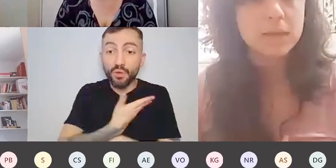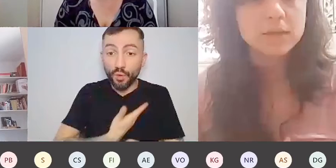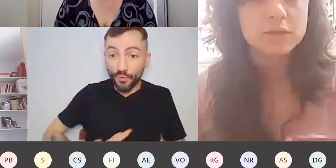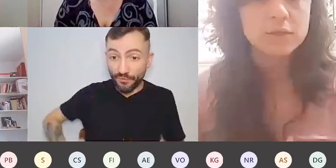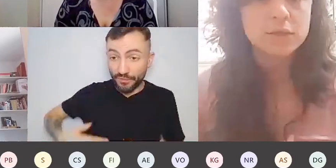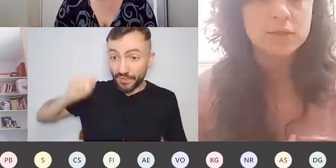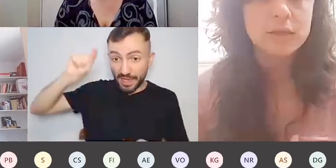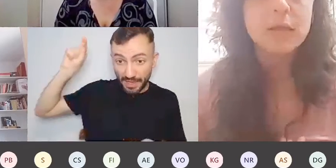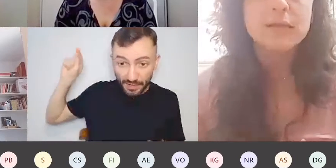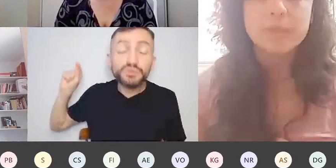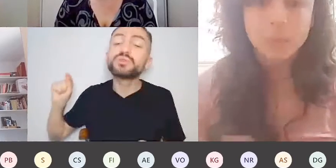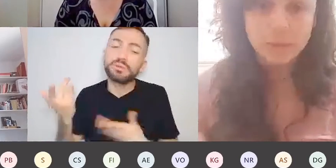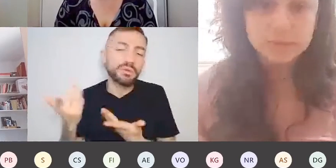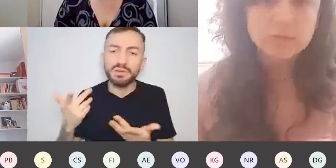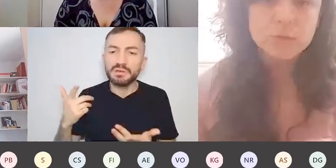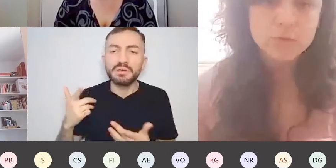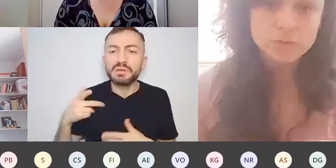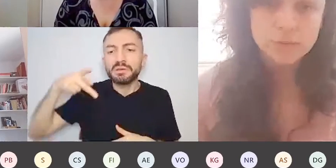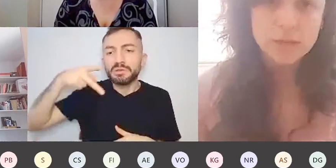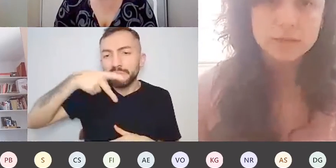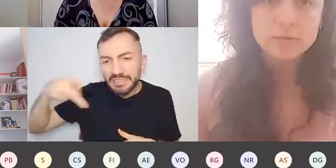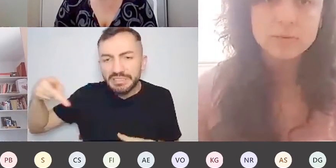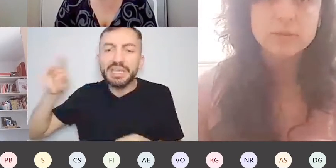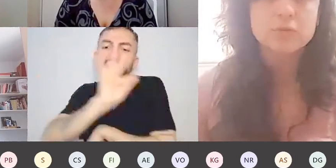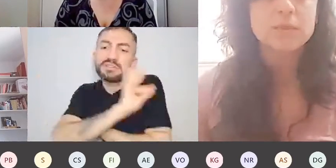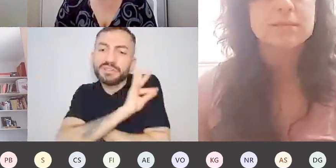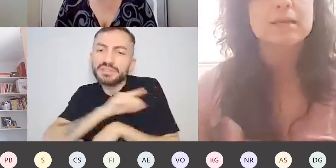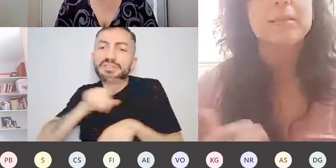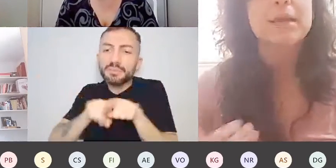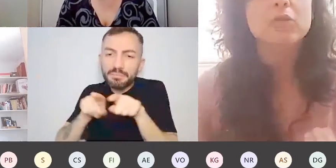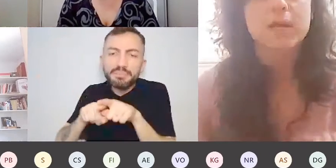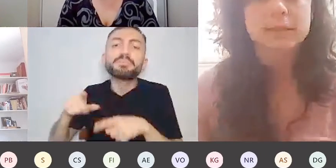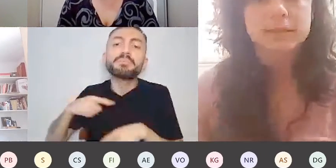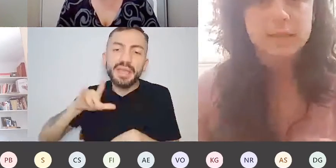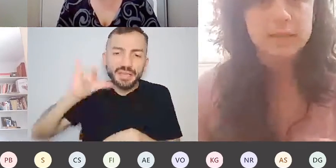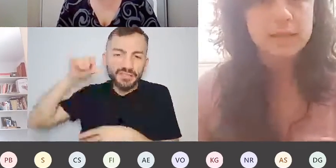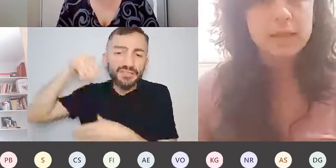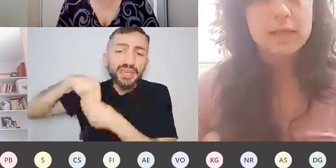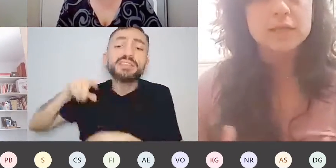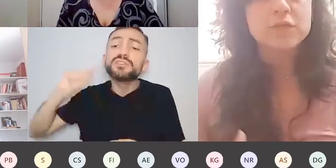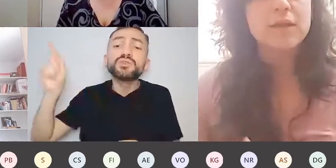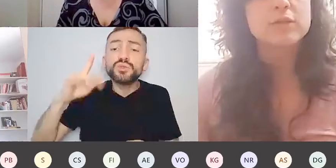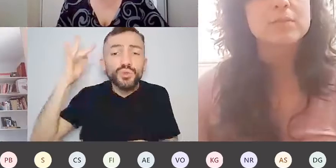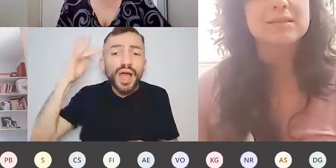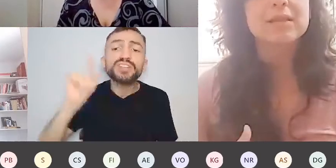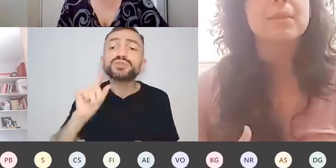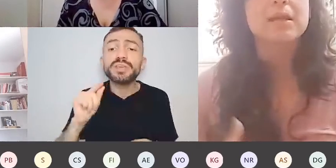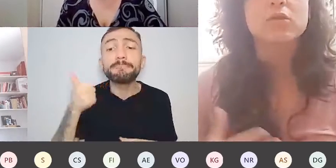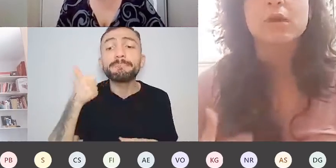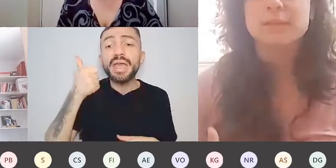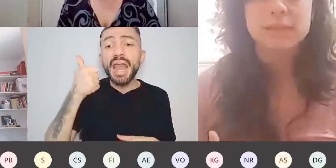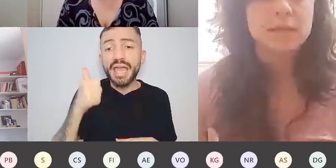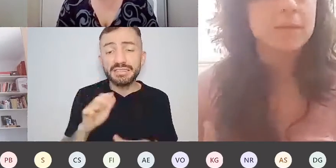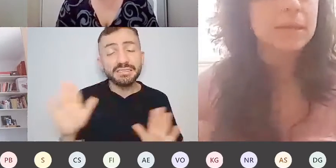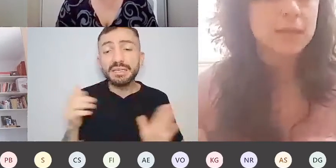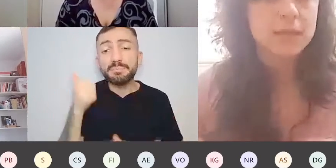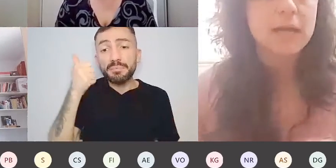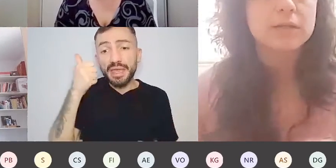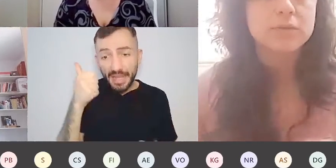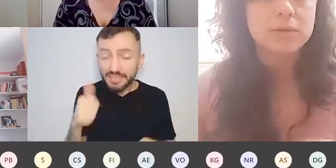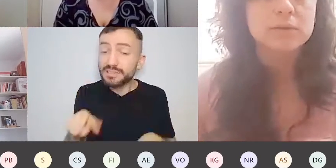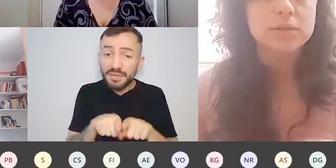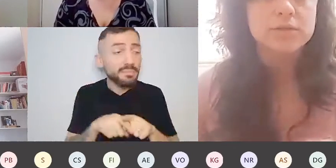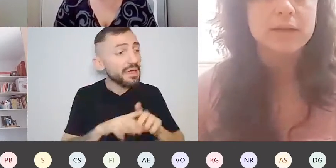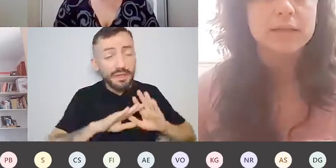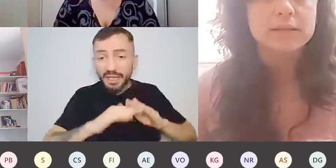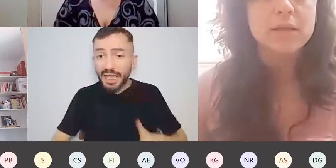mas também da população e de alguns trabalhadores, de uma certa meritocracia. E a gente fala de uma certa meritocracia da